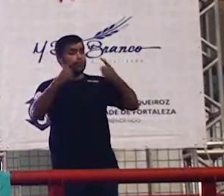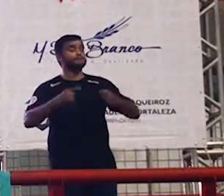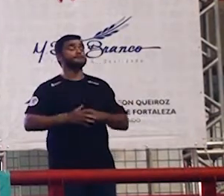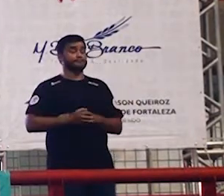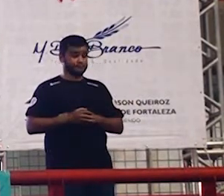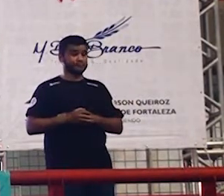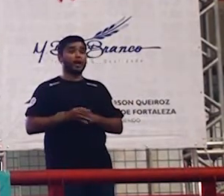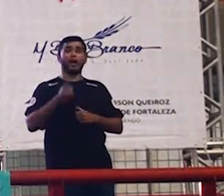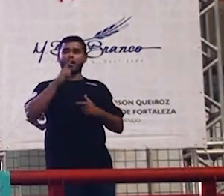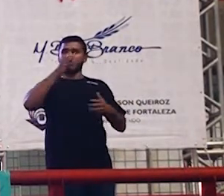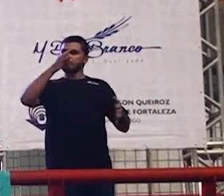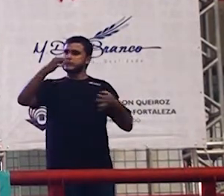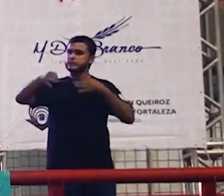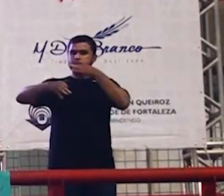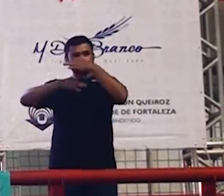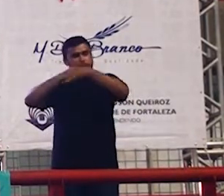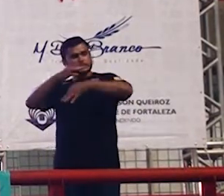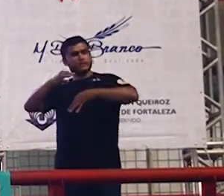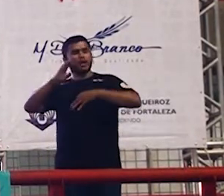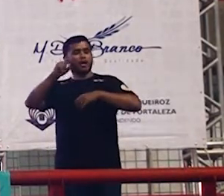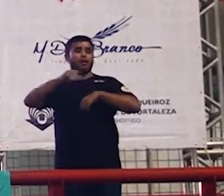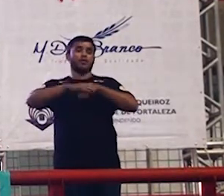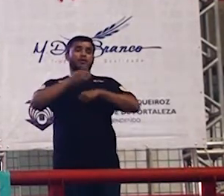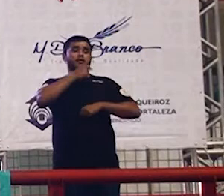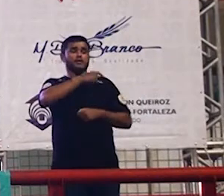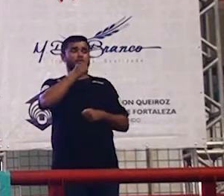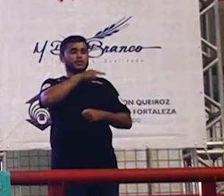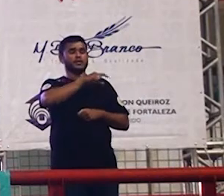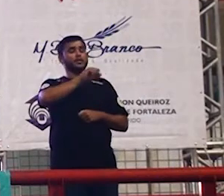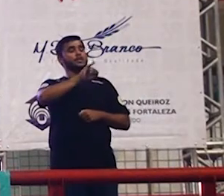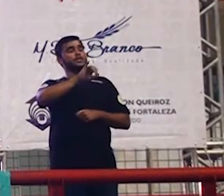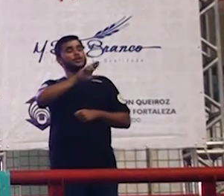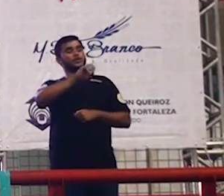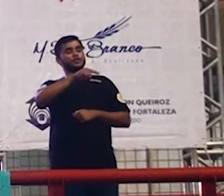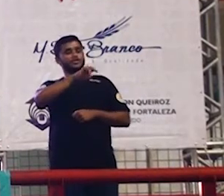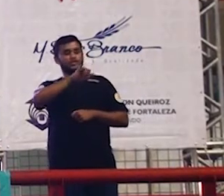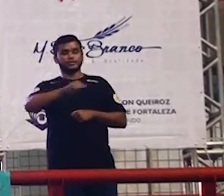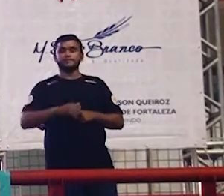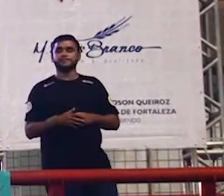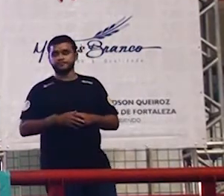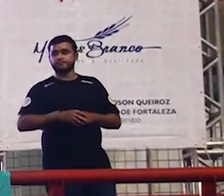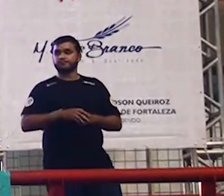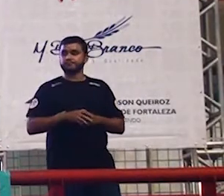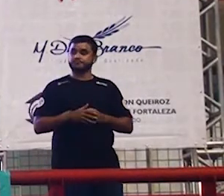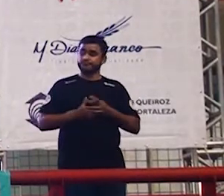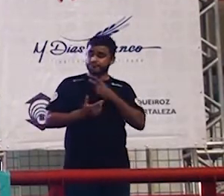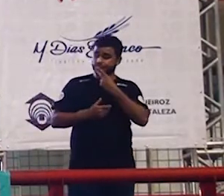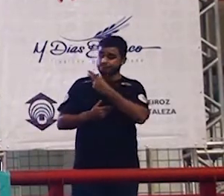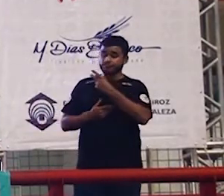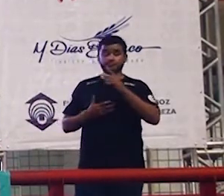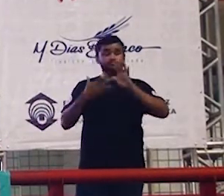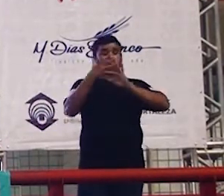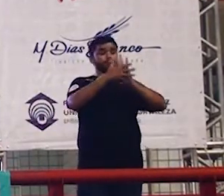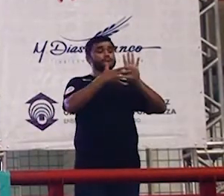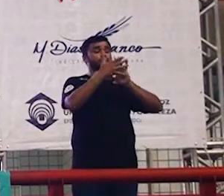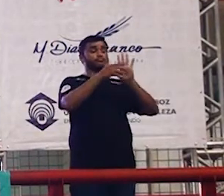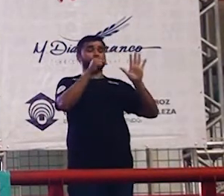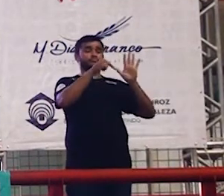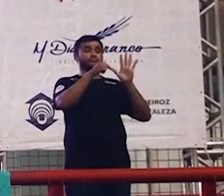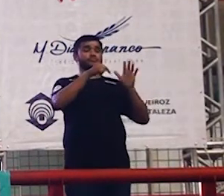está criticando Montes Claros por meio da ironia. Entre os recursos expressivos empregados no texto,